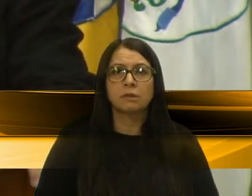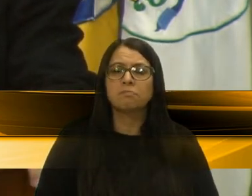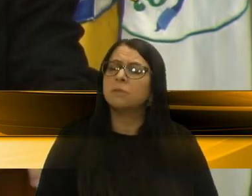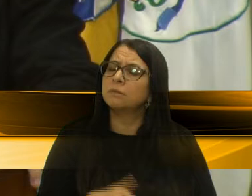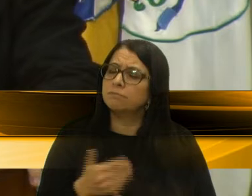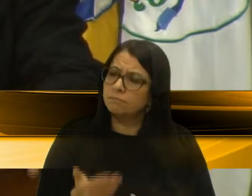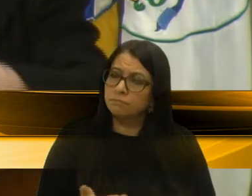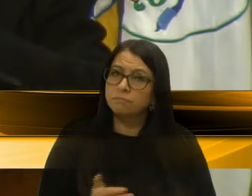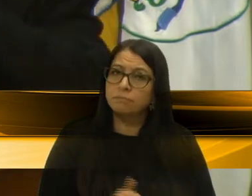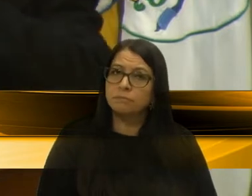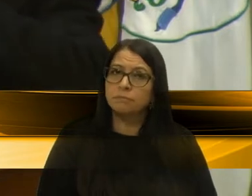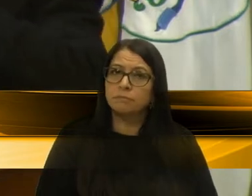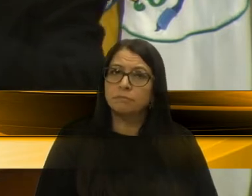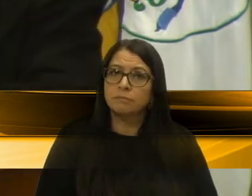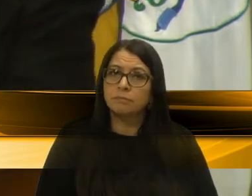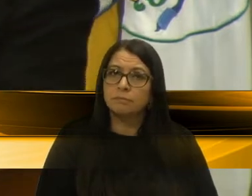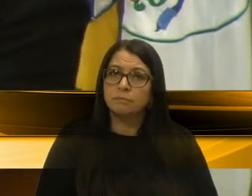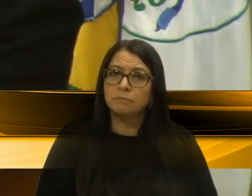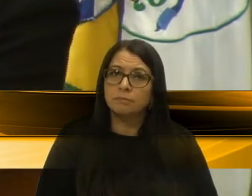Será